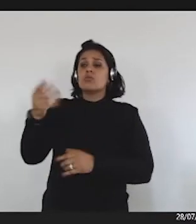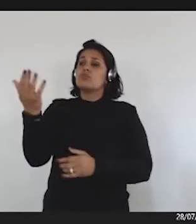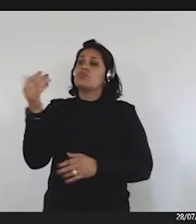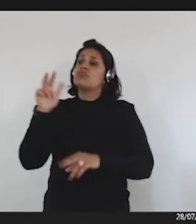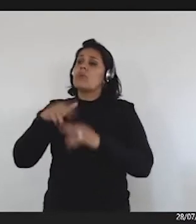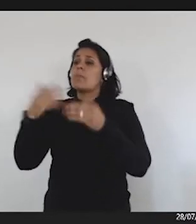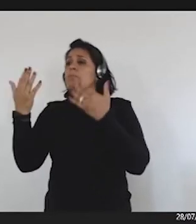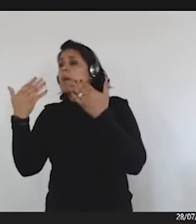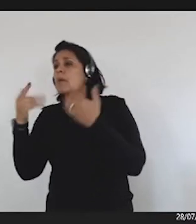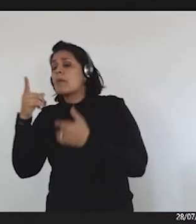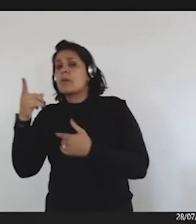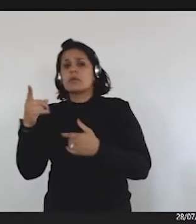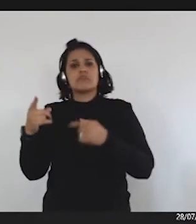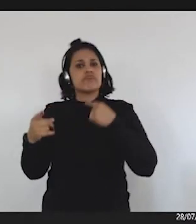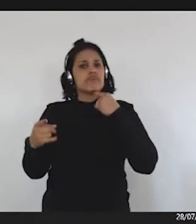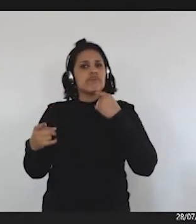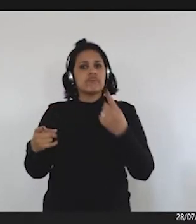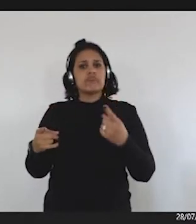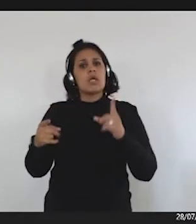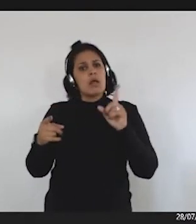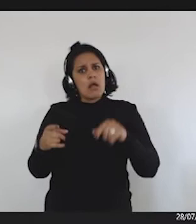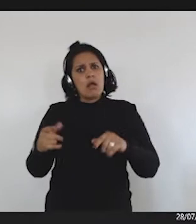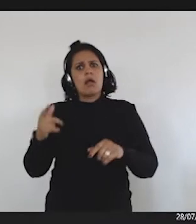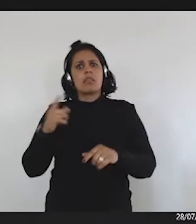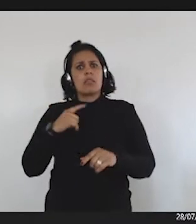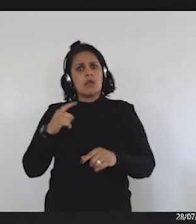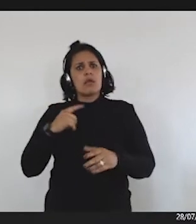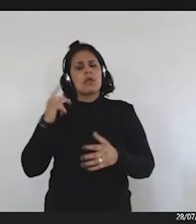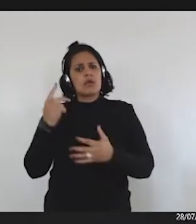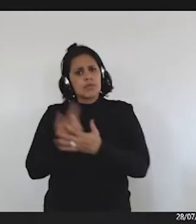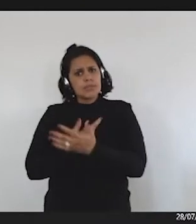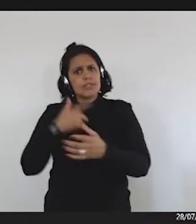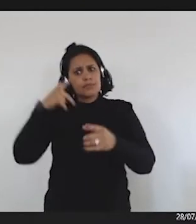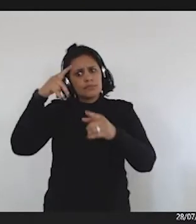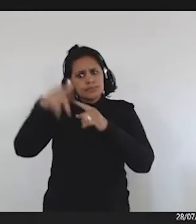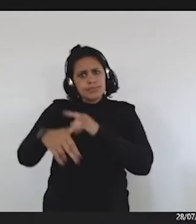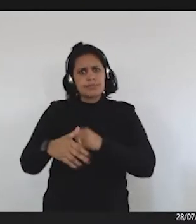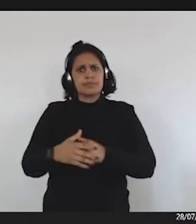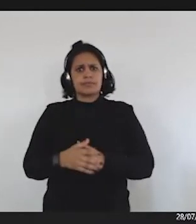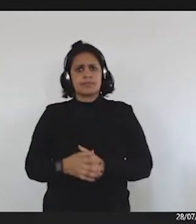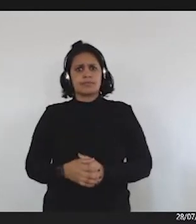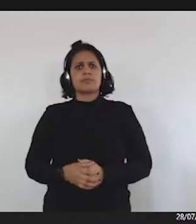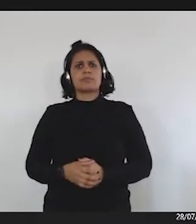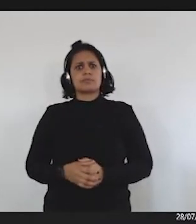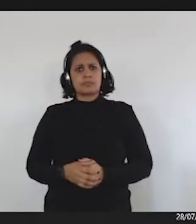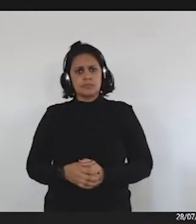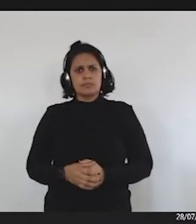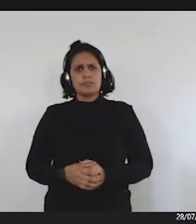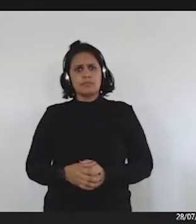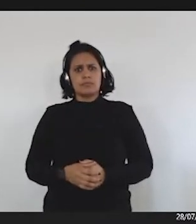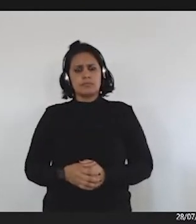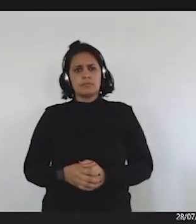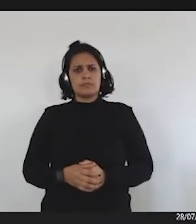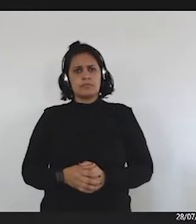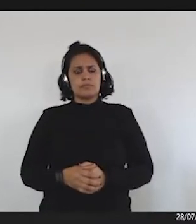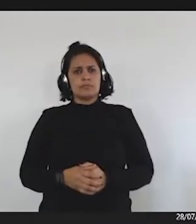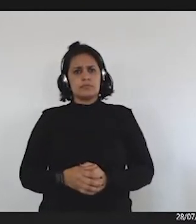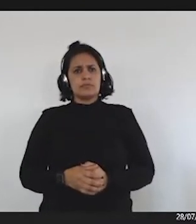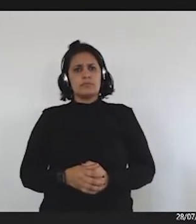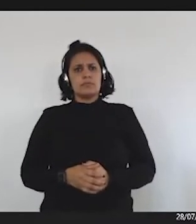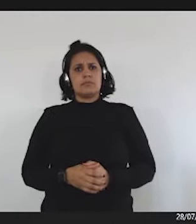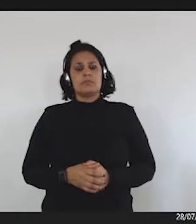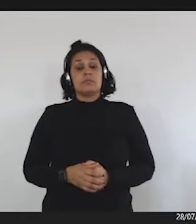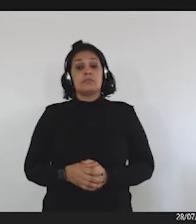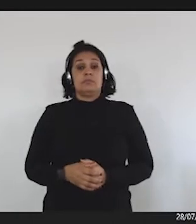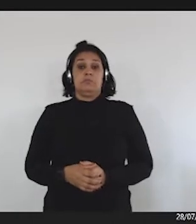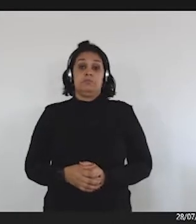passa a ser comum a violação da inviolabilidade dos escritórios de advocacia. O